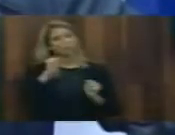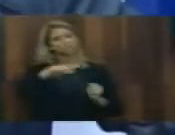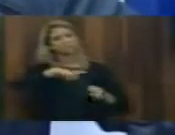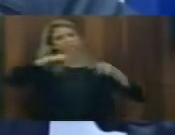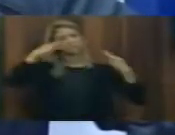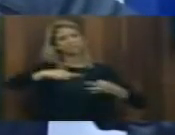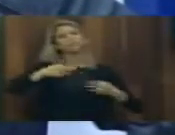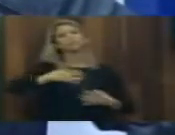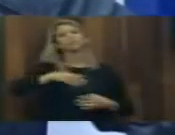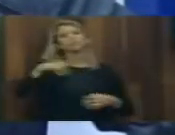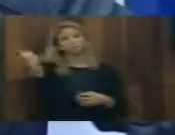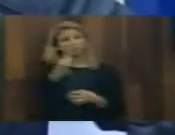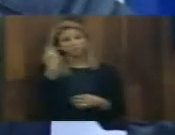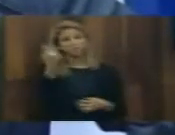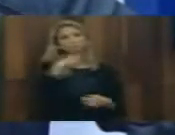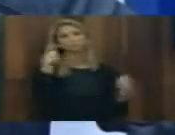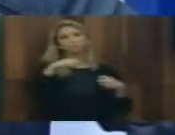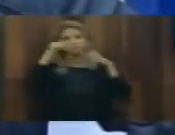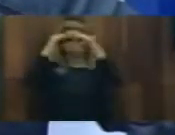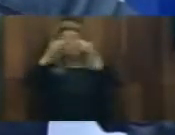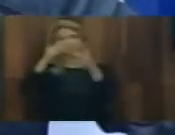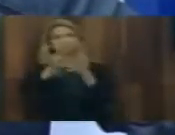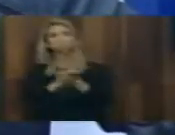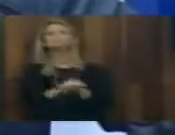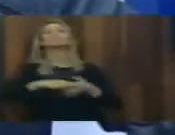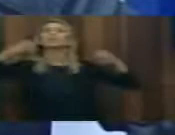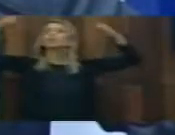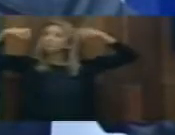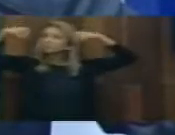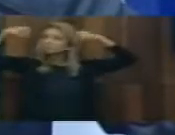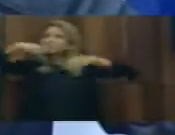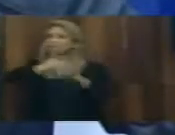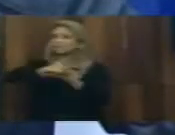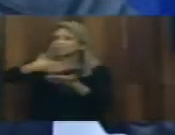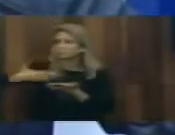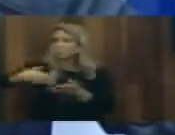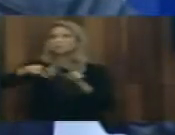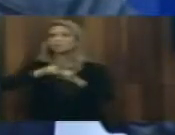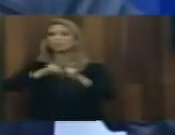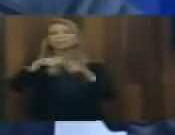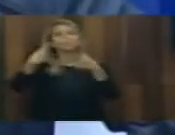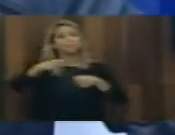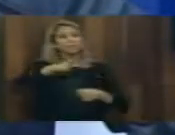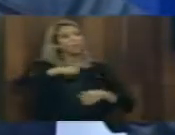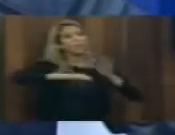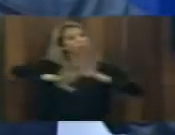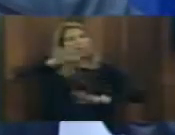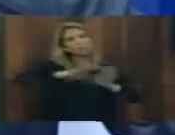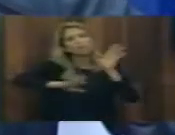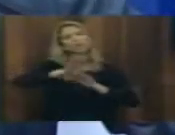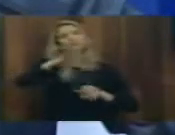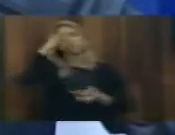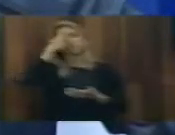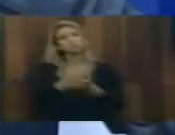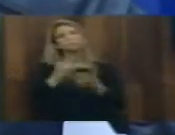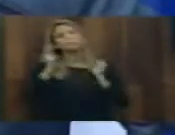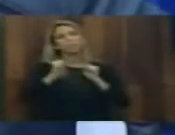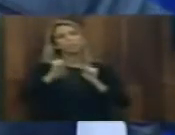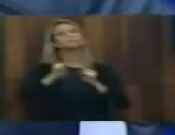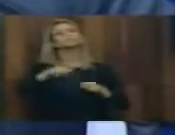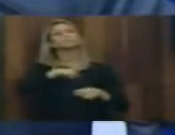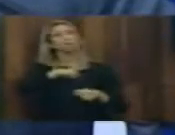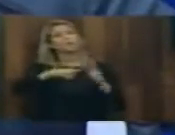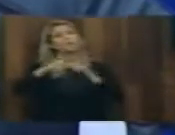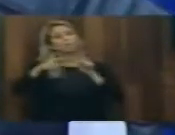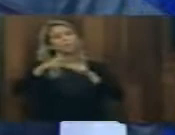prévia, porque o verão tem aí, está chegando e a chuva está aí e os alagamentos estão aí e é onde vão prejudicar muitas famílias.